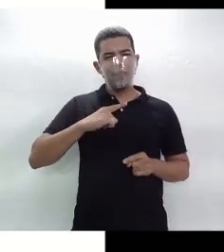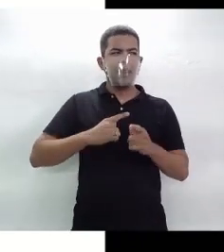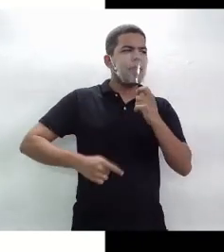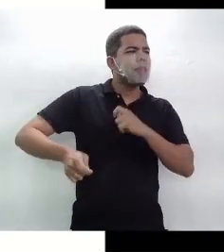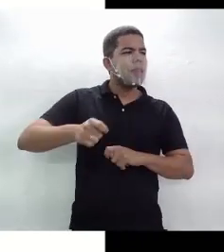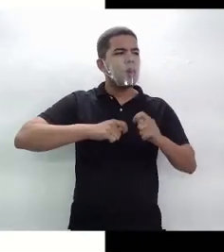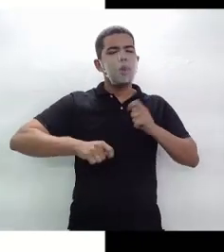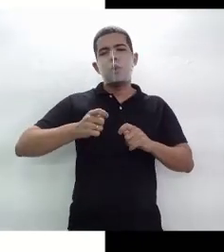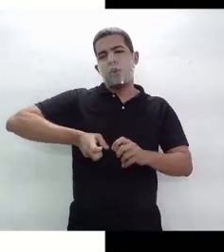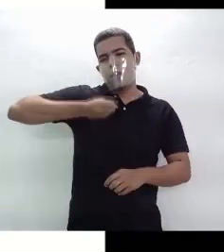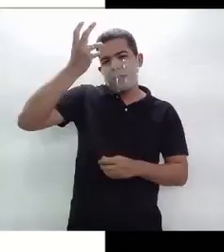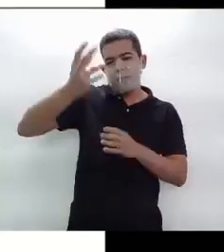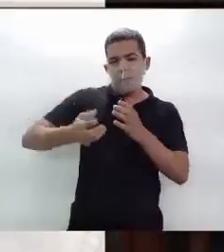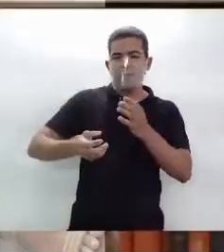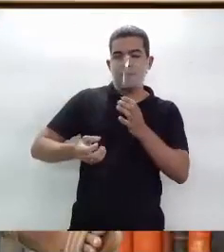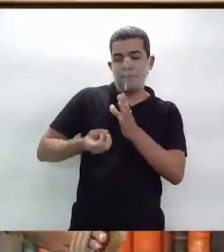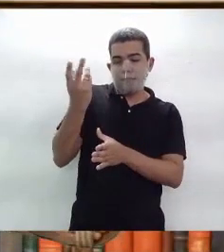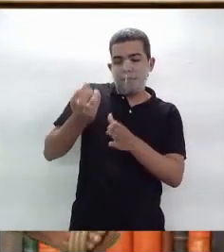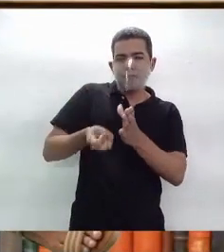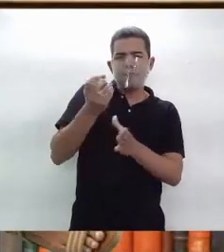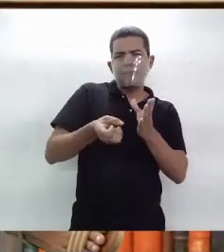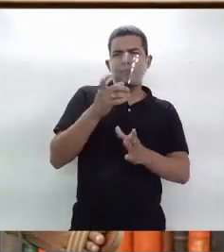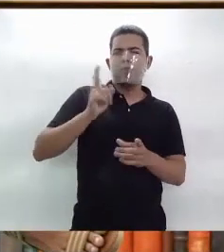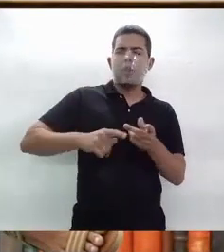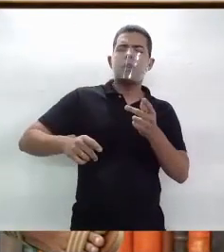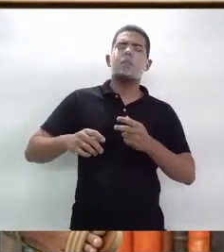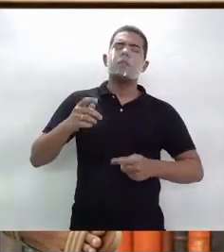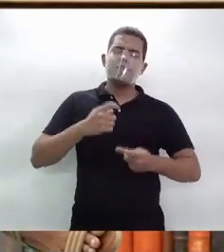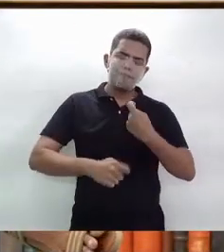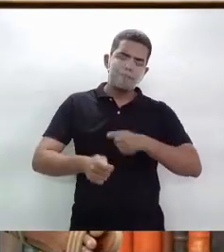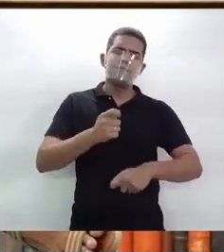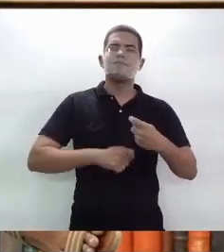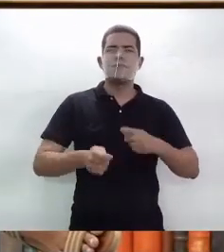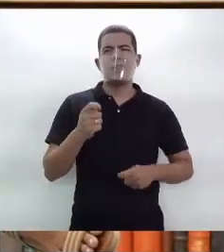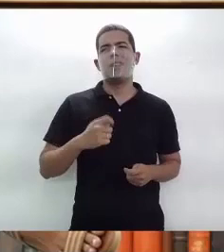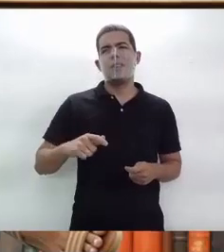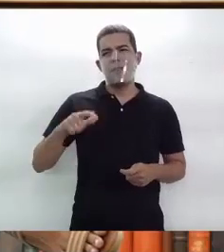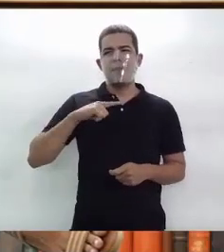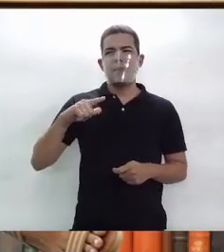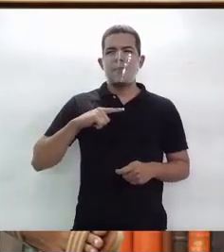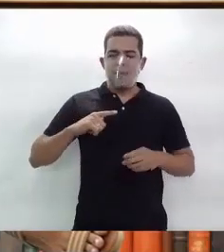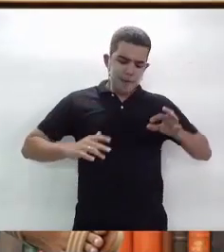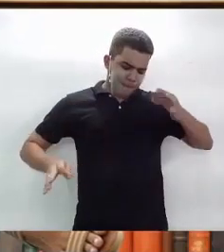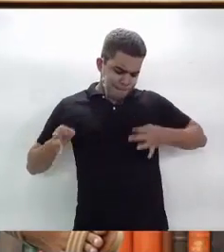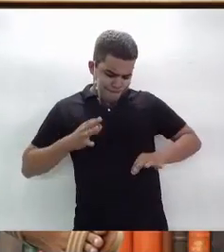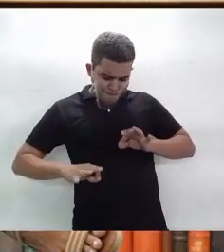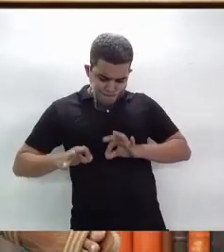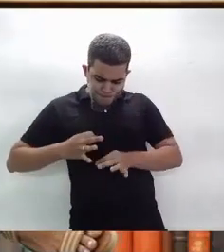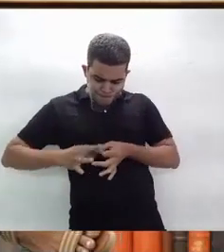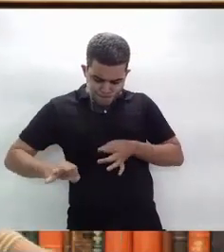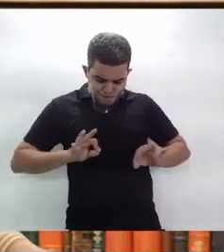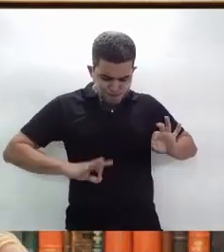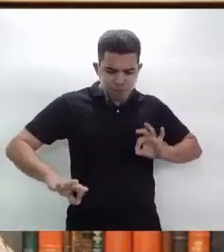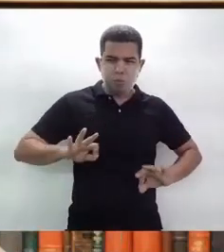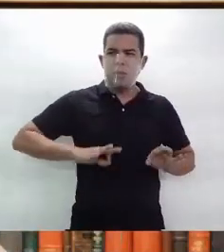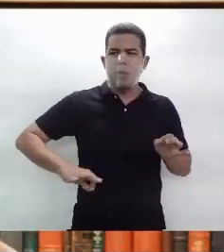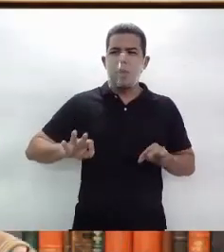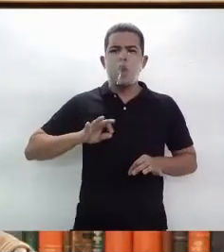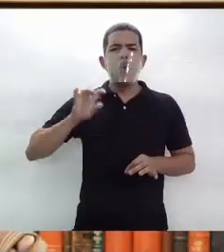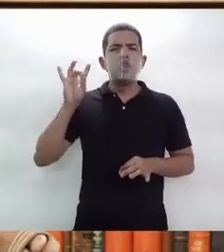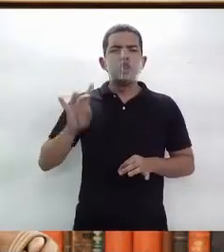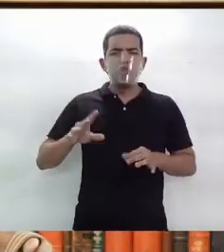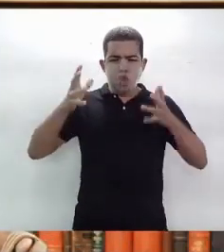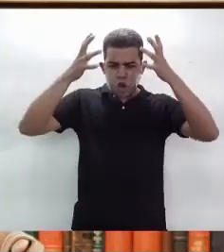economia criativa sustentável mesmo, para essa parte de produção Indumentária, né? do caboclinho. Não só o caboclinho, mas